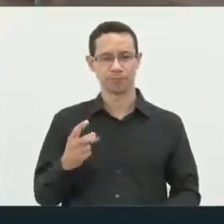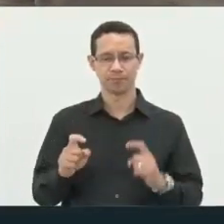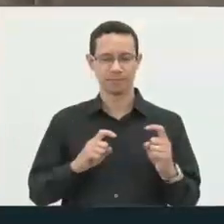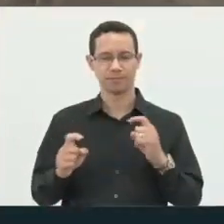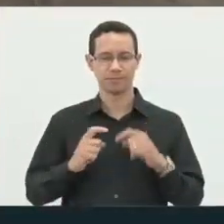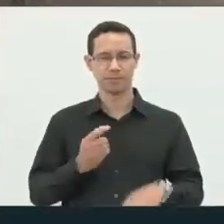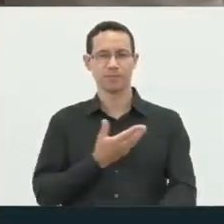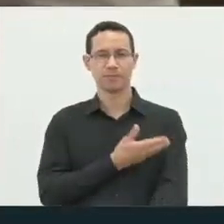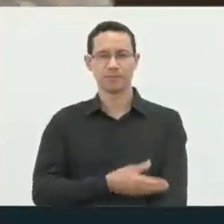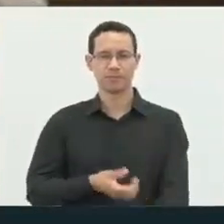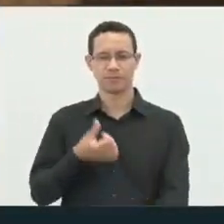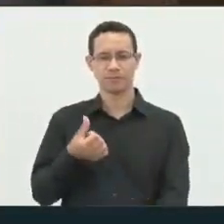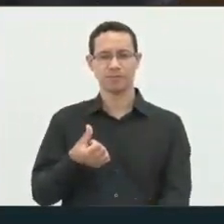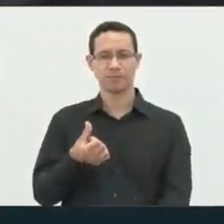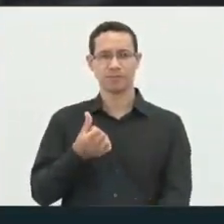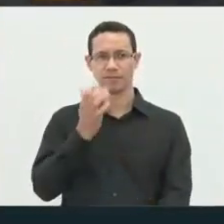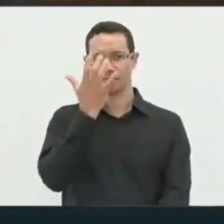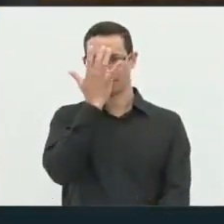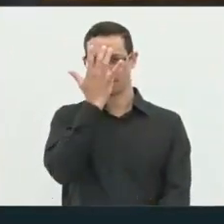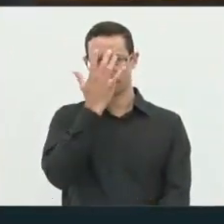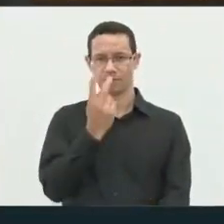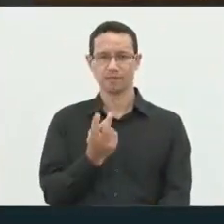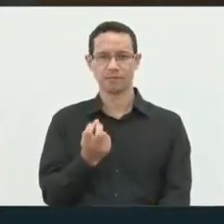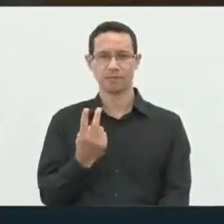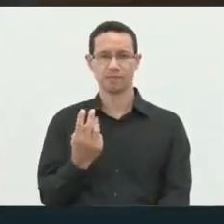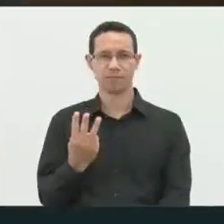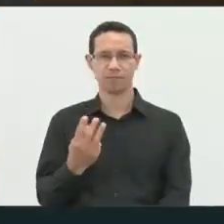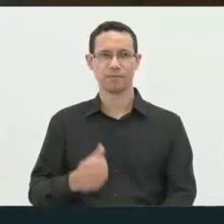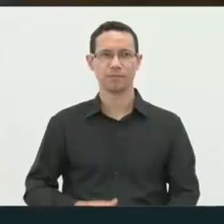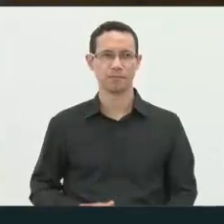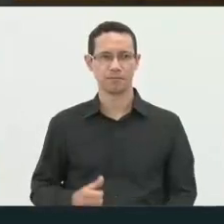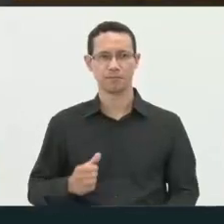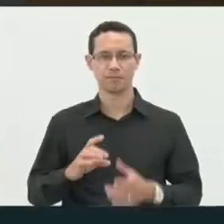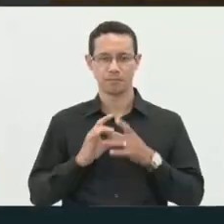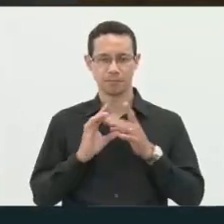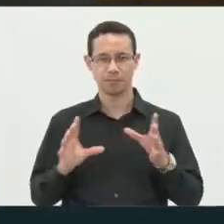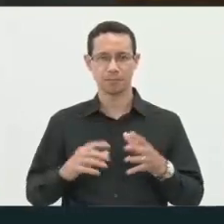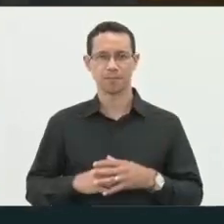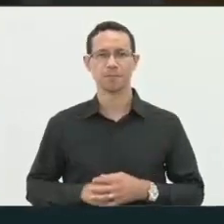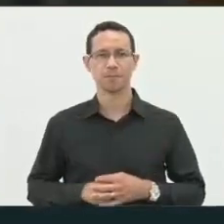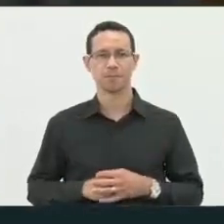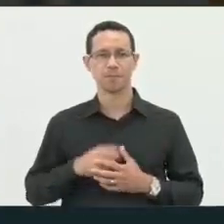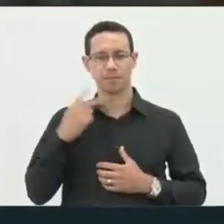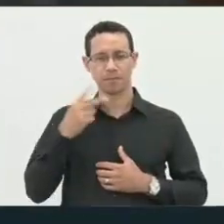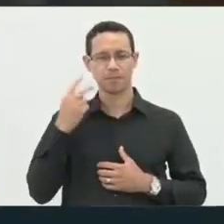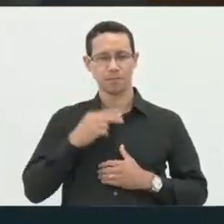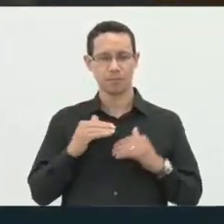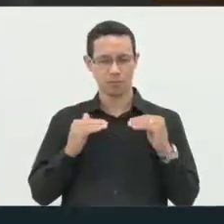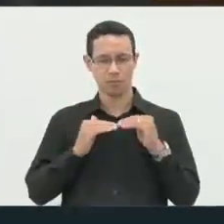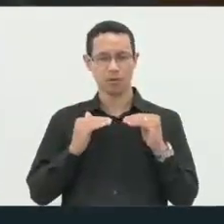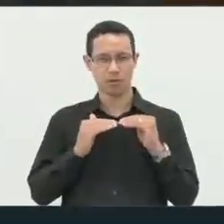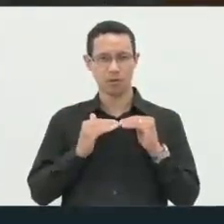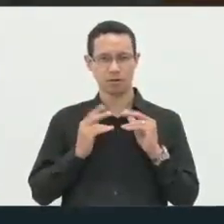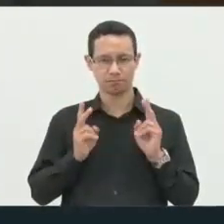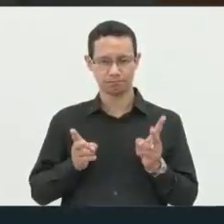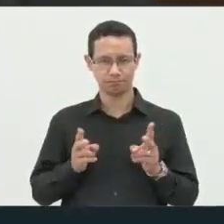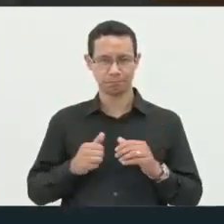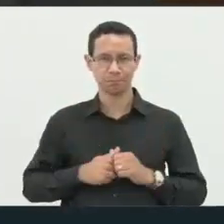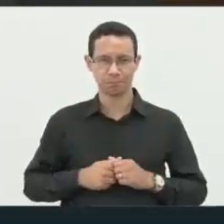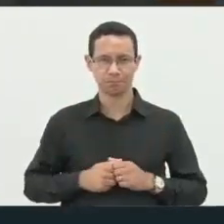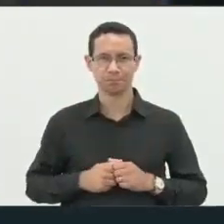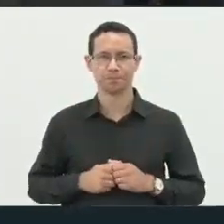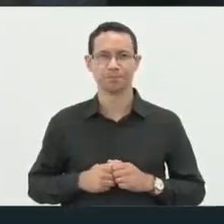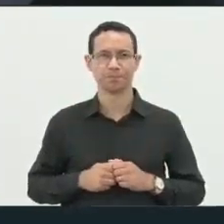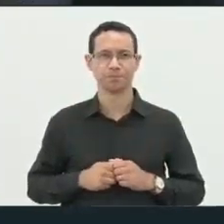de fevereiro de 2023 está aberta a palavra os vereadores favoráveis permanece Como estão os contrário se